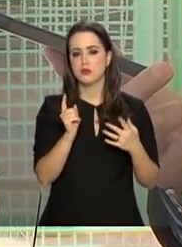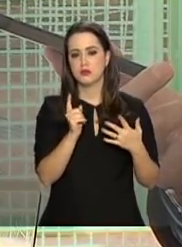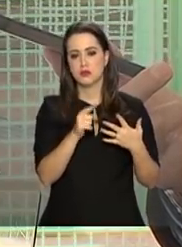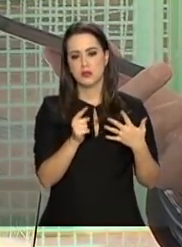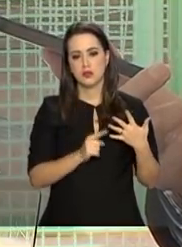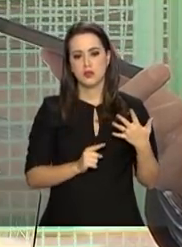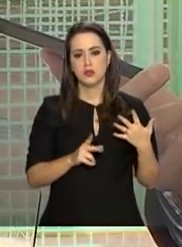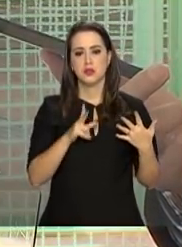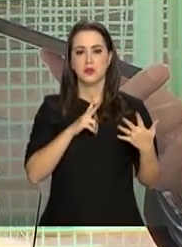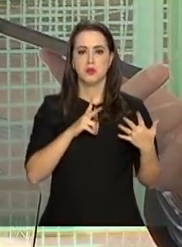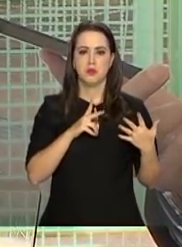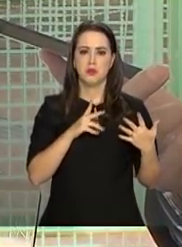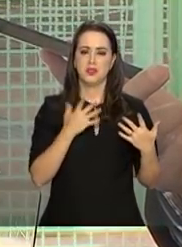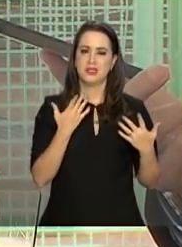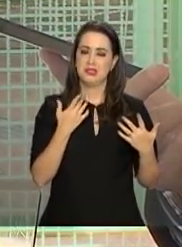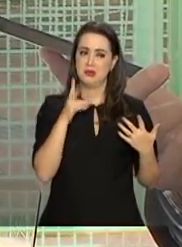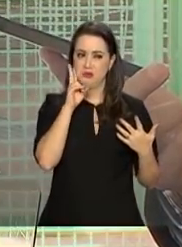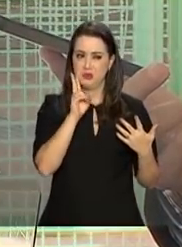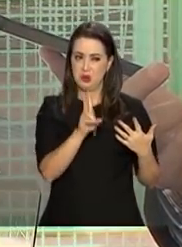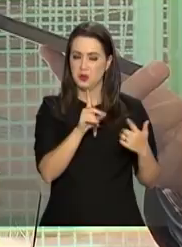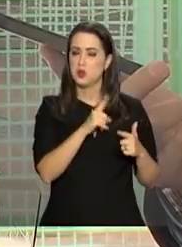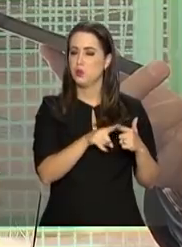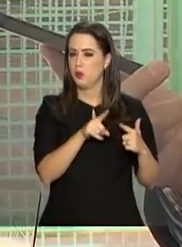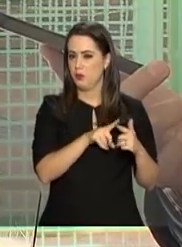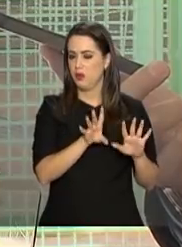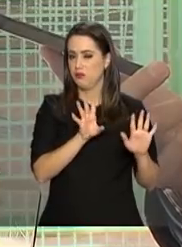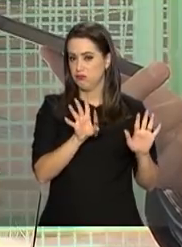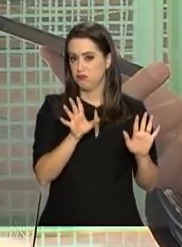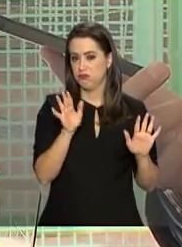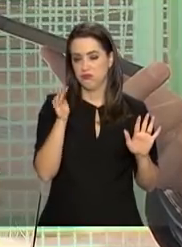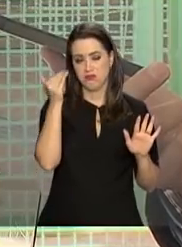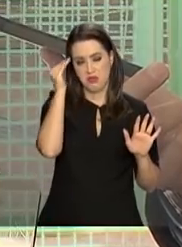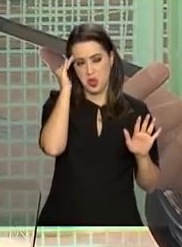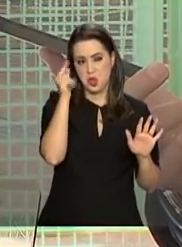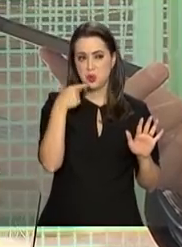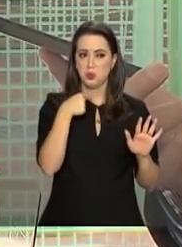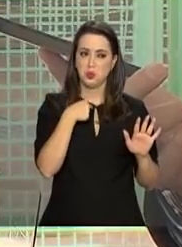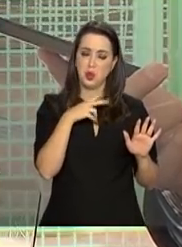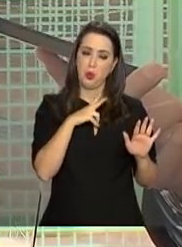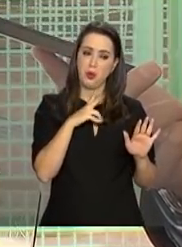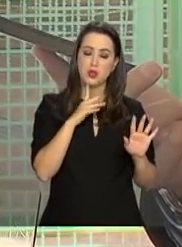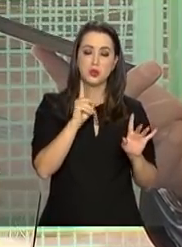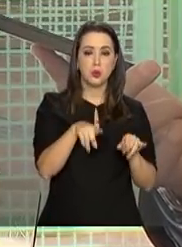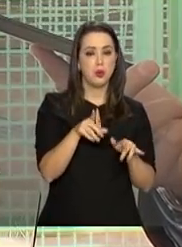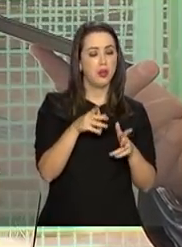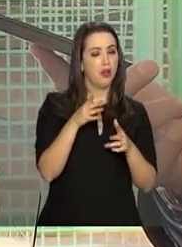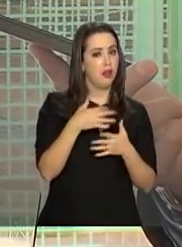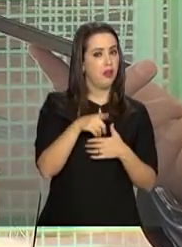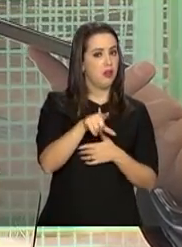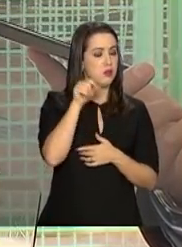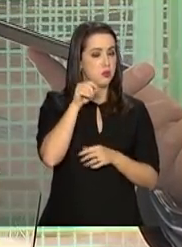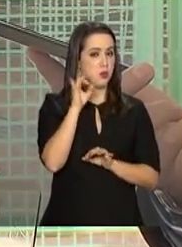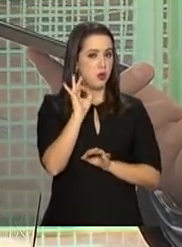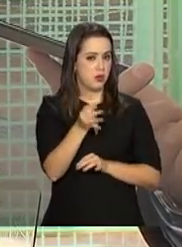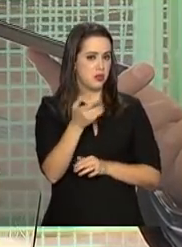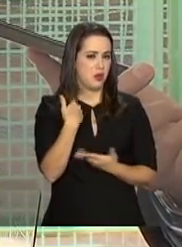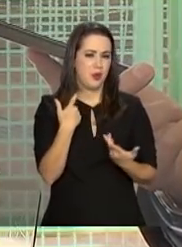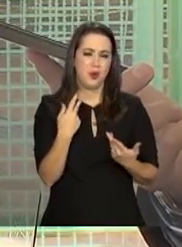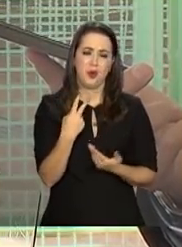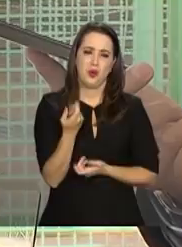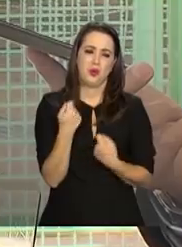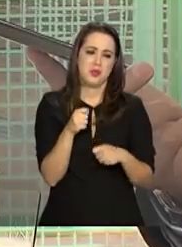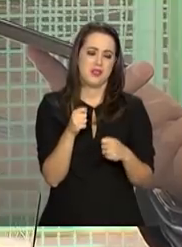que particularmente reputo problemáticas mas o meu entendimento er que o ideal seria que isso não fosse objeto de